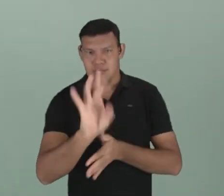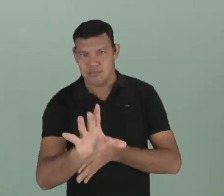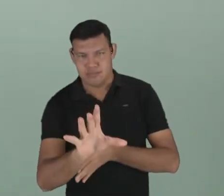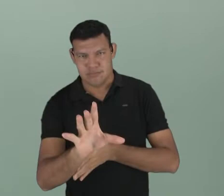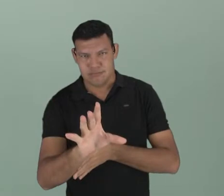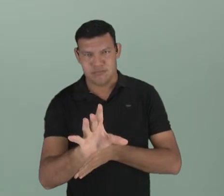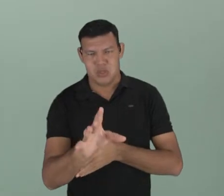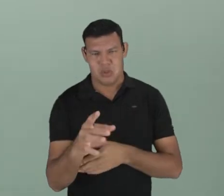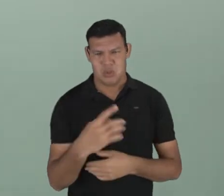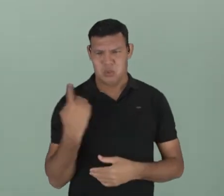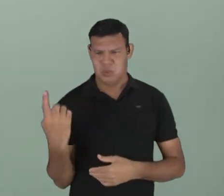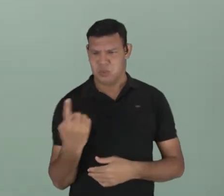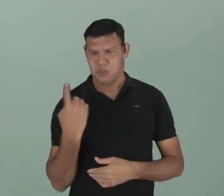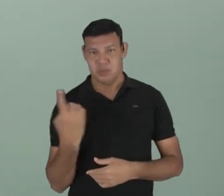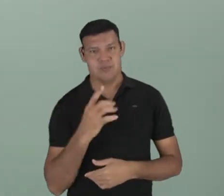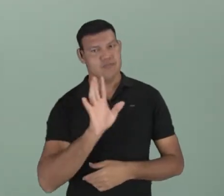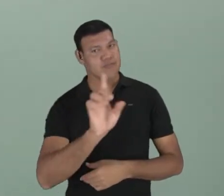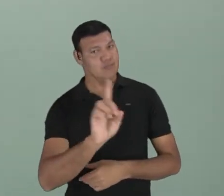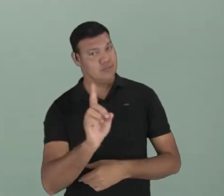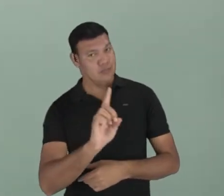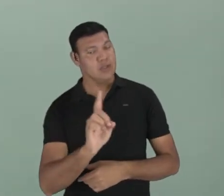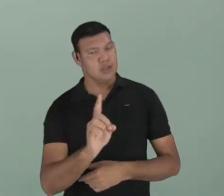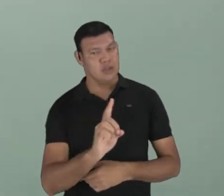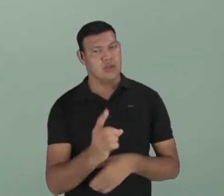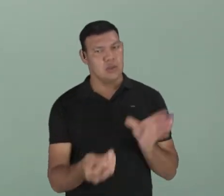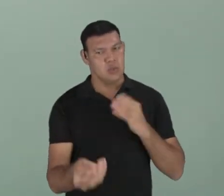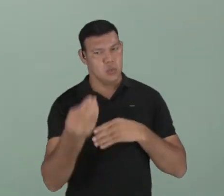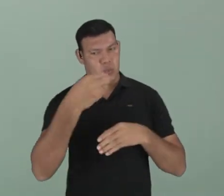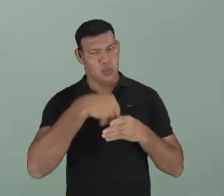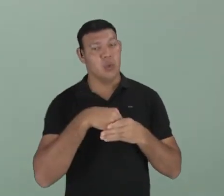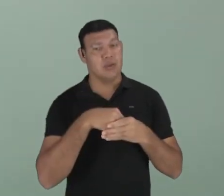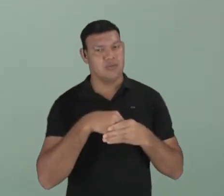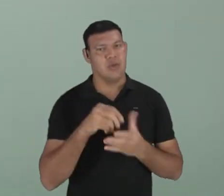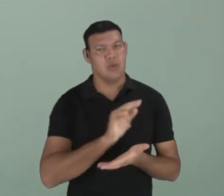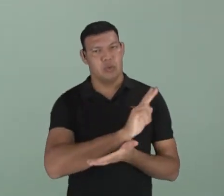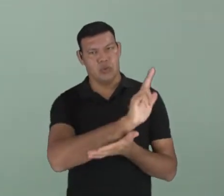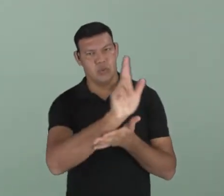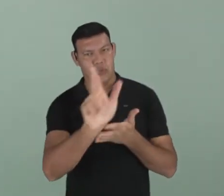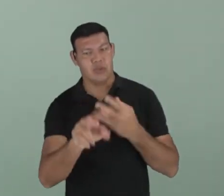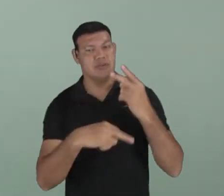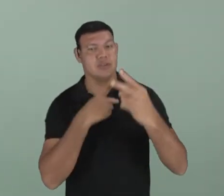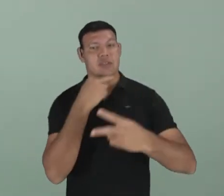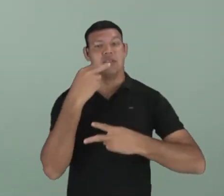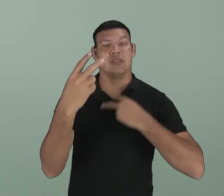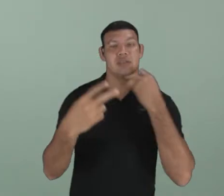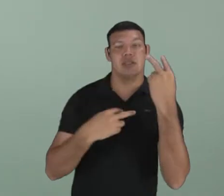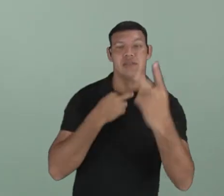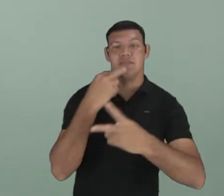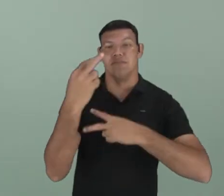fala sozinho, mas outras vozes existem dentro dos textos.